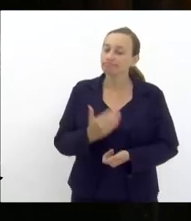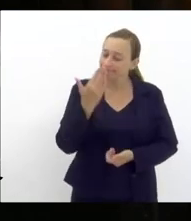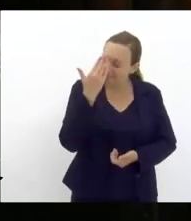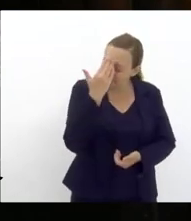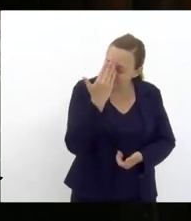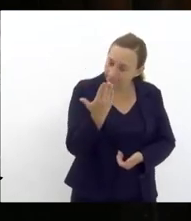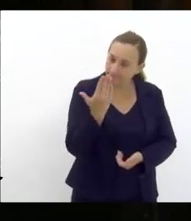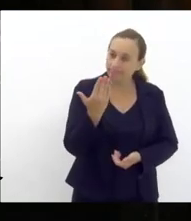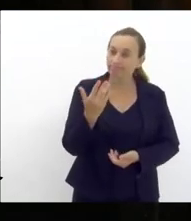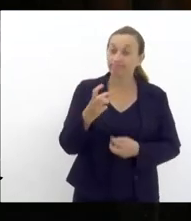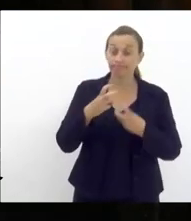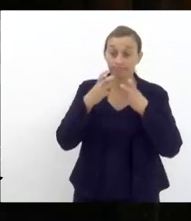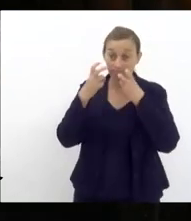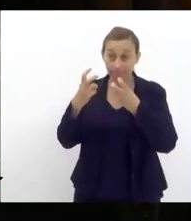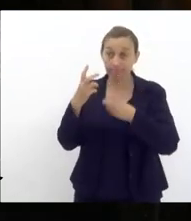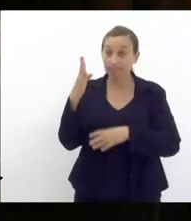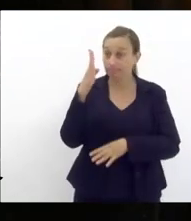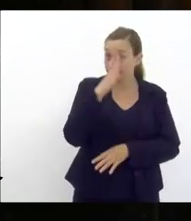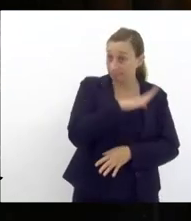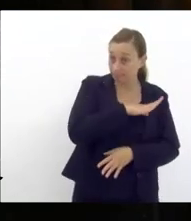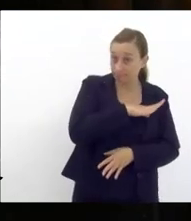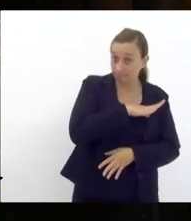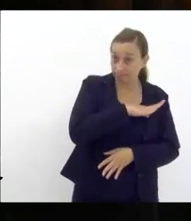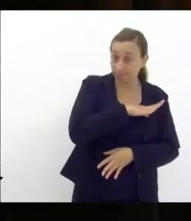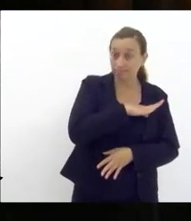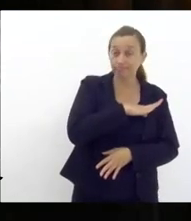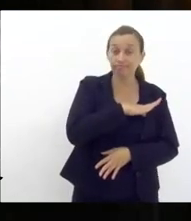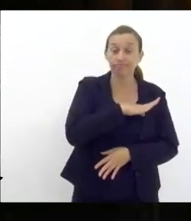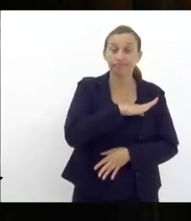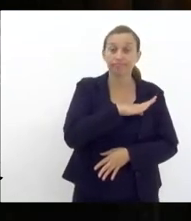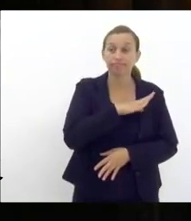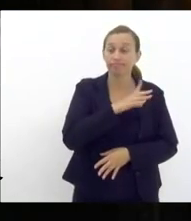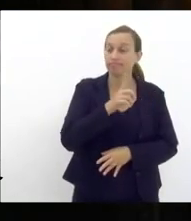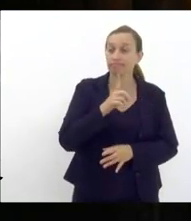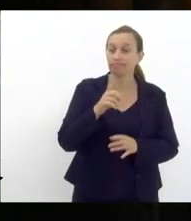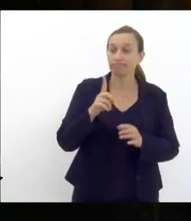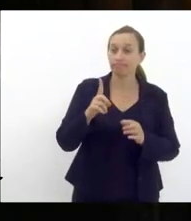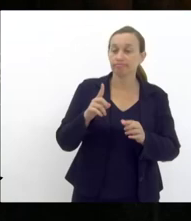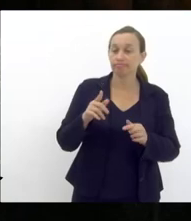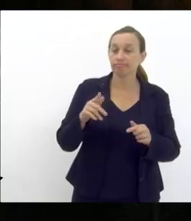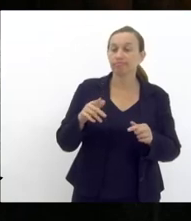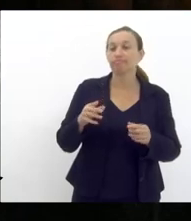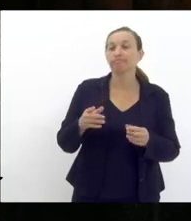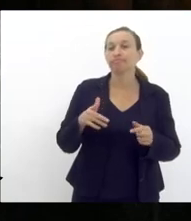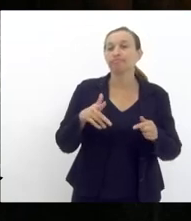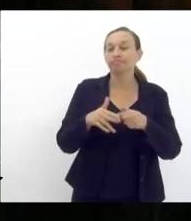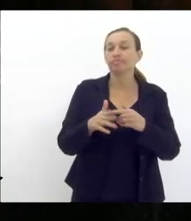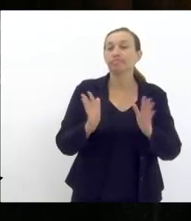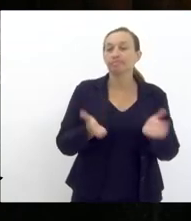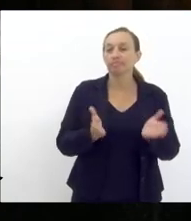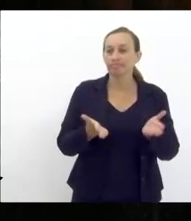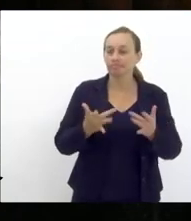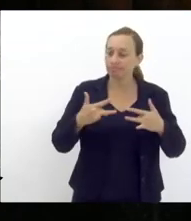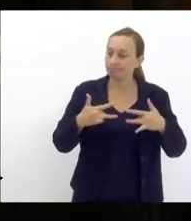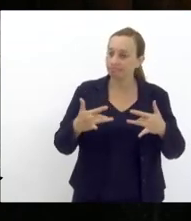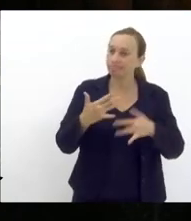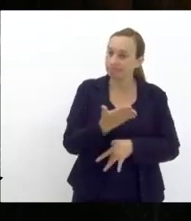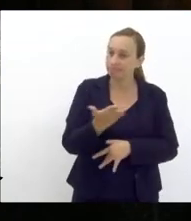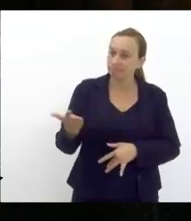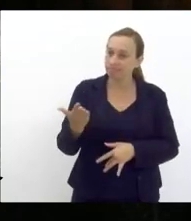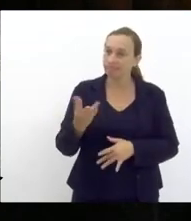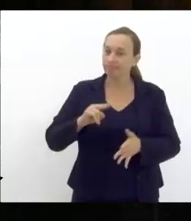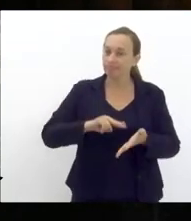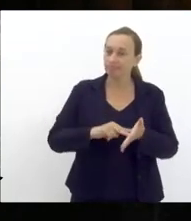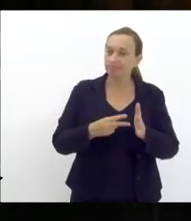os gritos dos maus não nos atinge Agora eu tenho certeza que a solidariedade de vocês